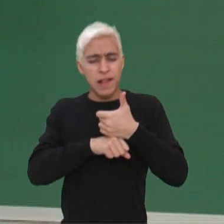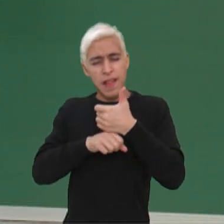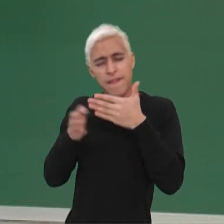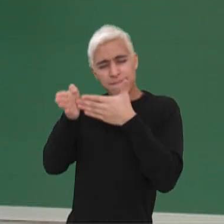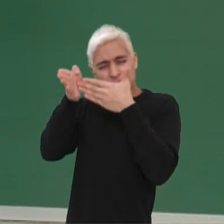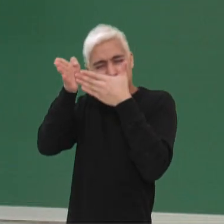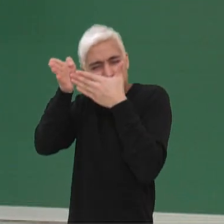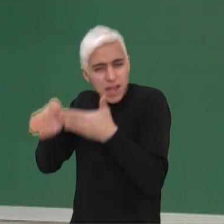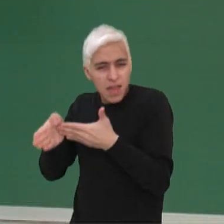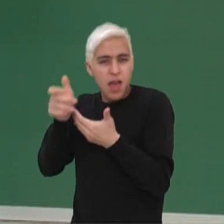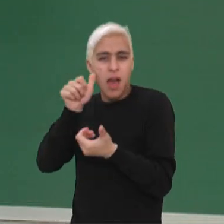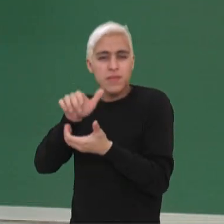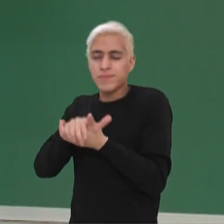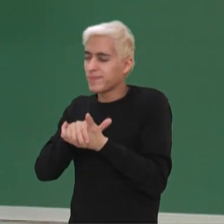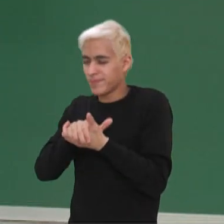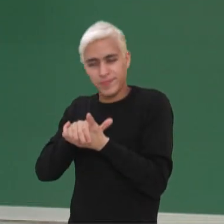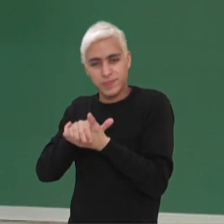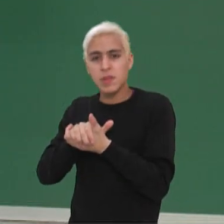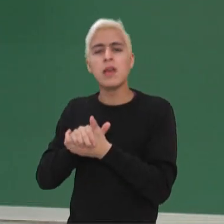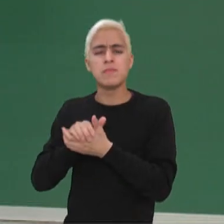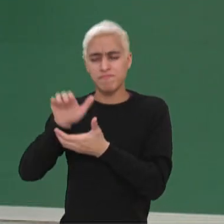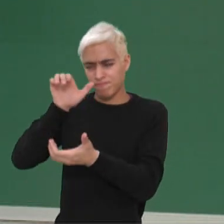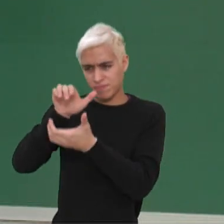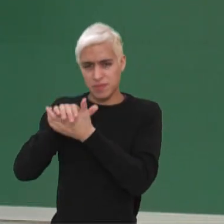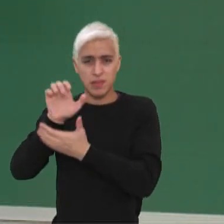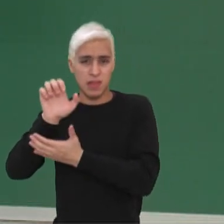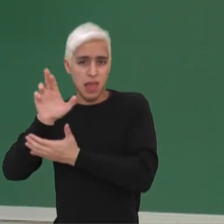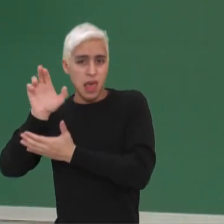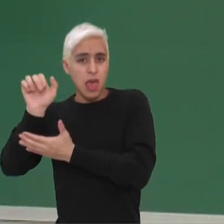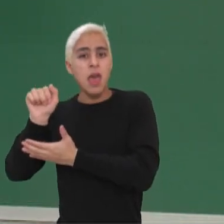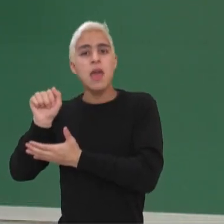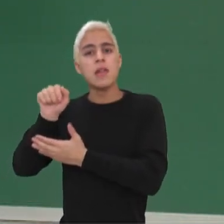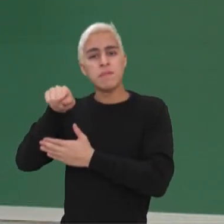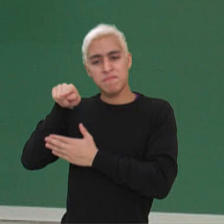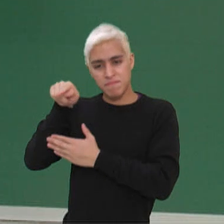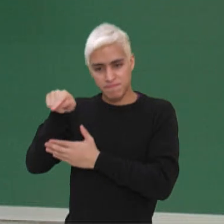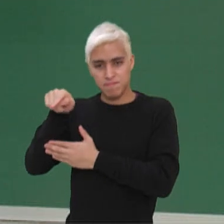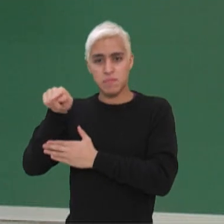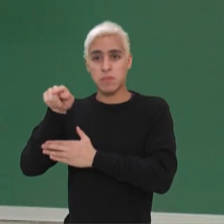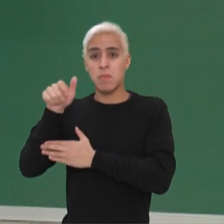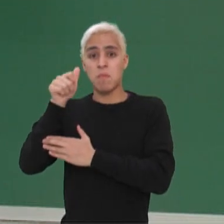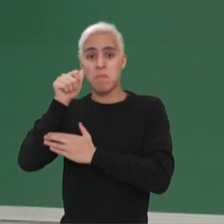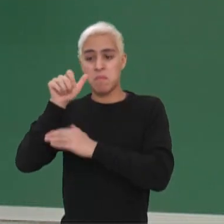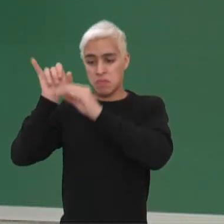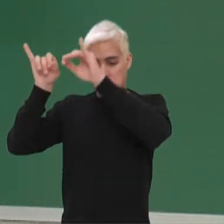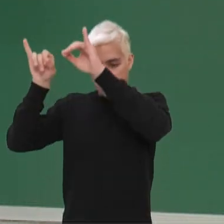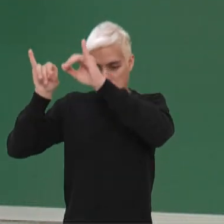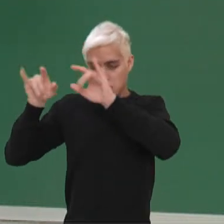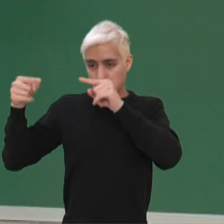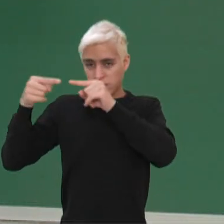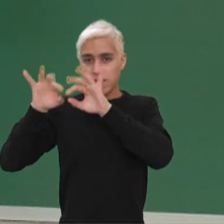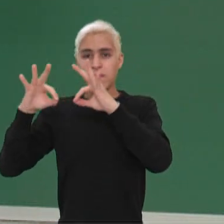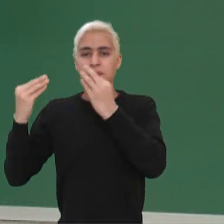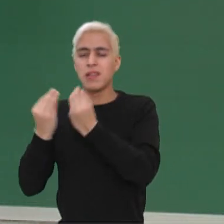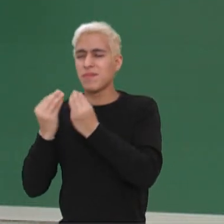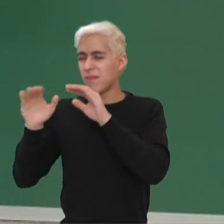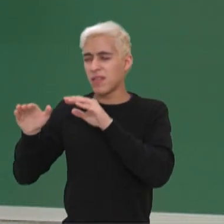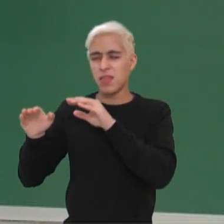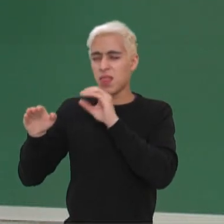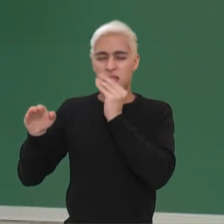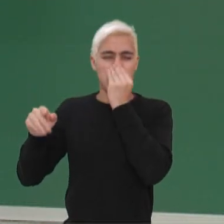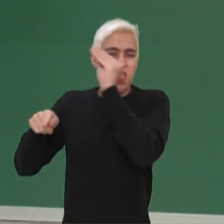sua esposa. Ele era casado à deusa Hera, que é a deusa da família, mas ele vivia pulando a